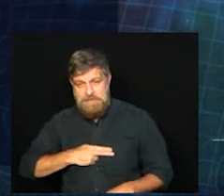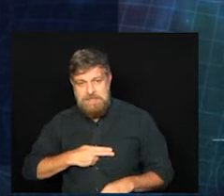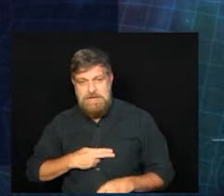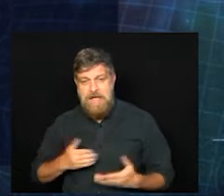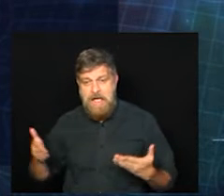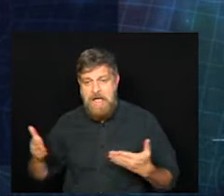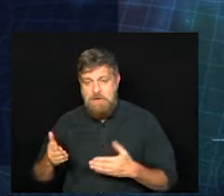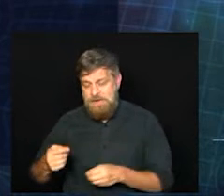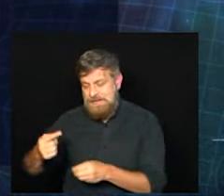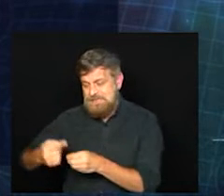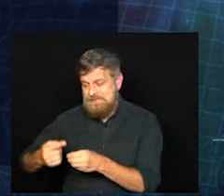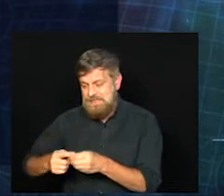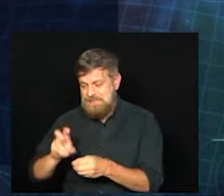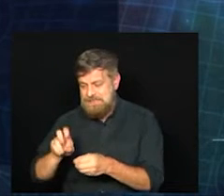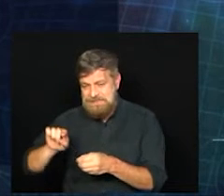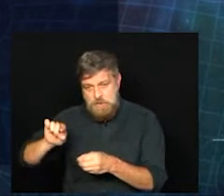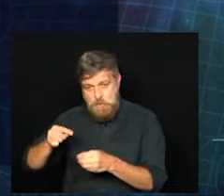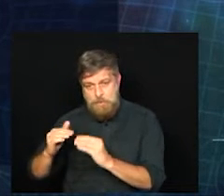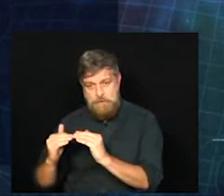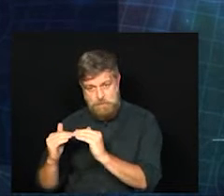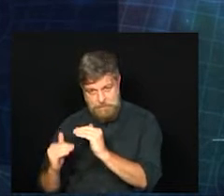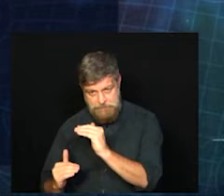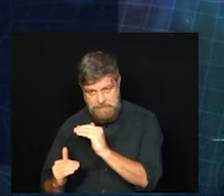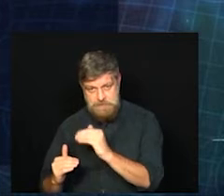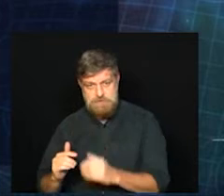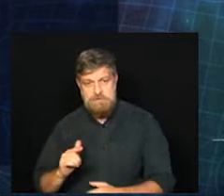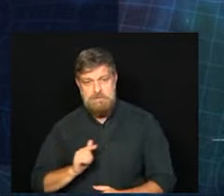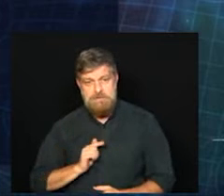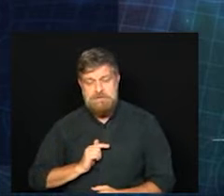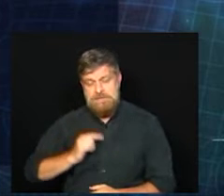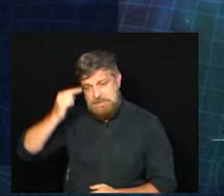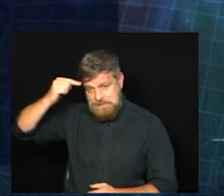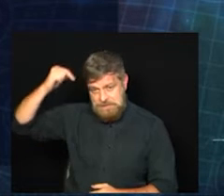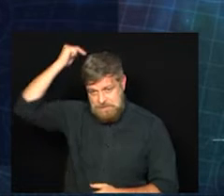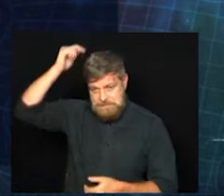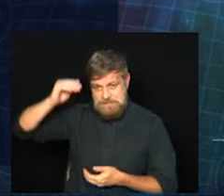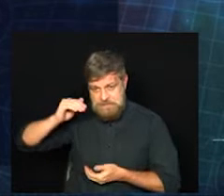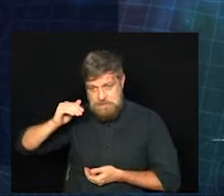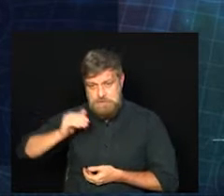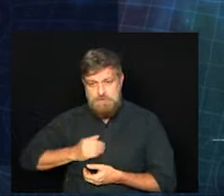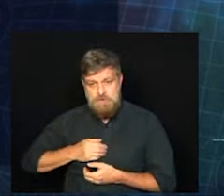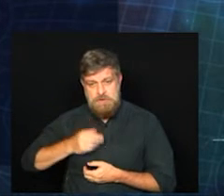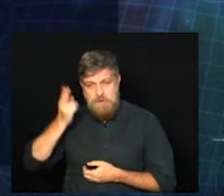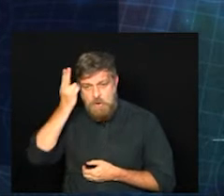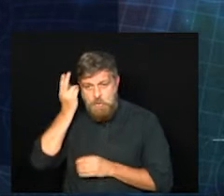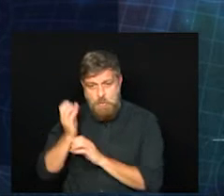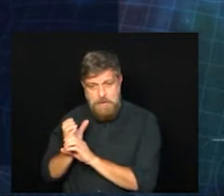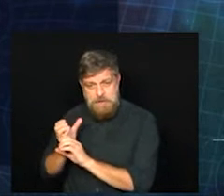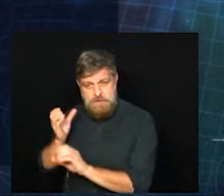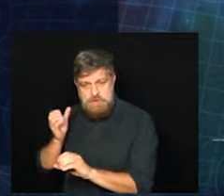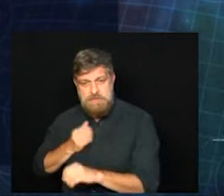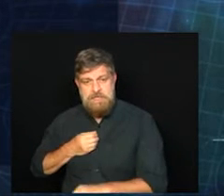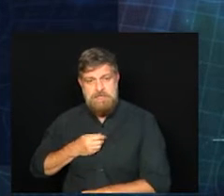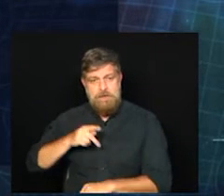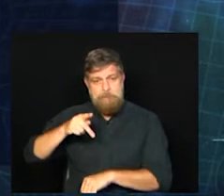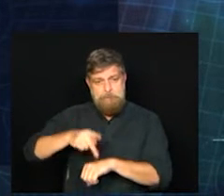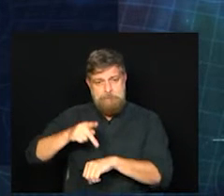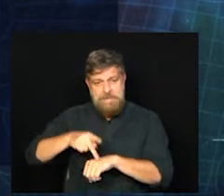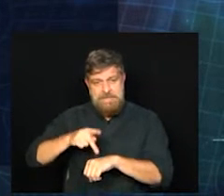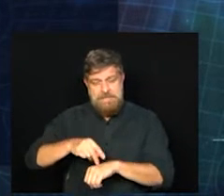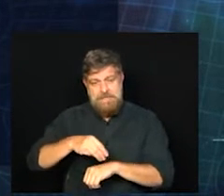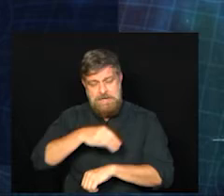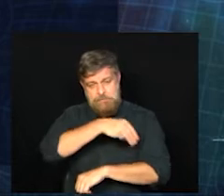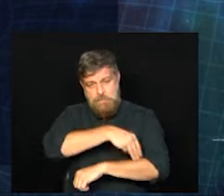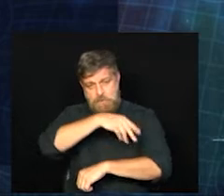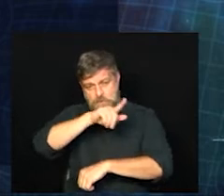agora os municípios com menos de 5 mil casos da doença, Santo Antônio de Posse, Engenheiro Coelho, Pedreira, Morungaba e Olambra.